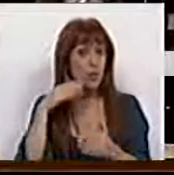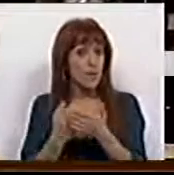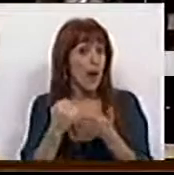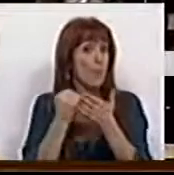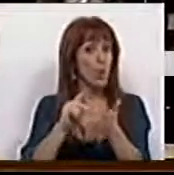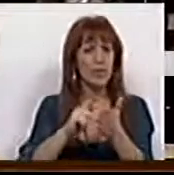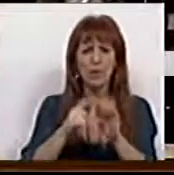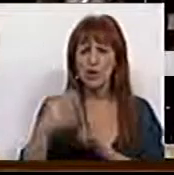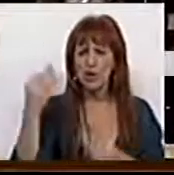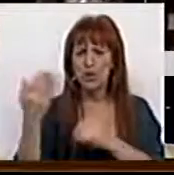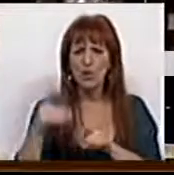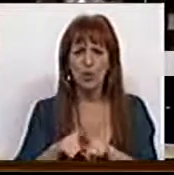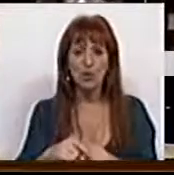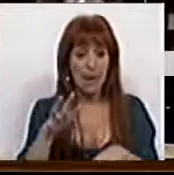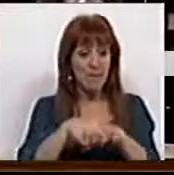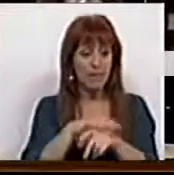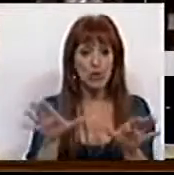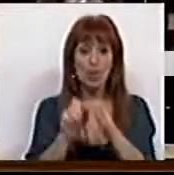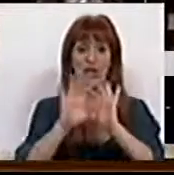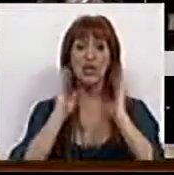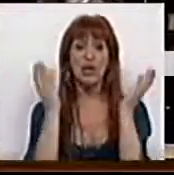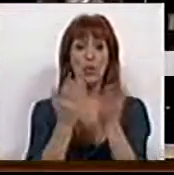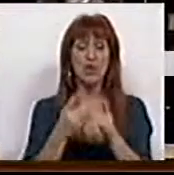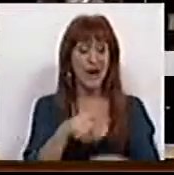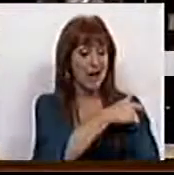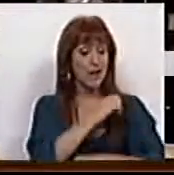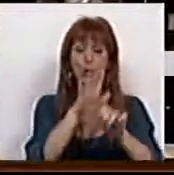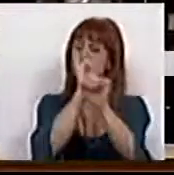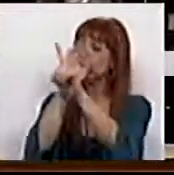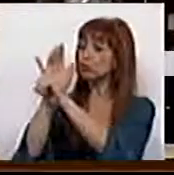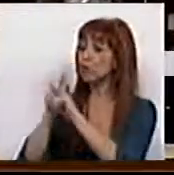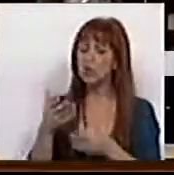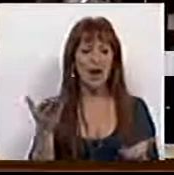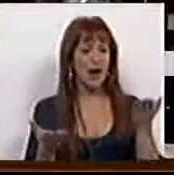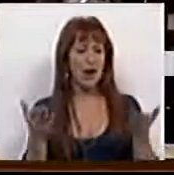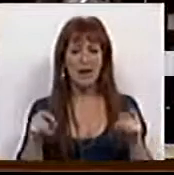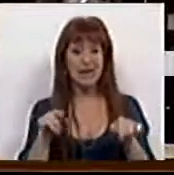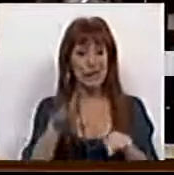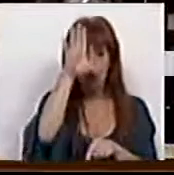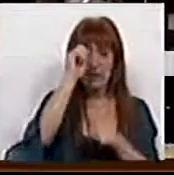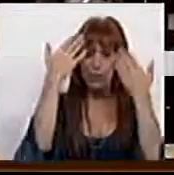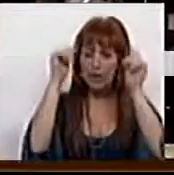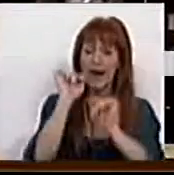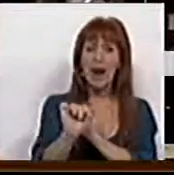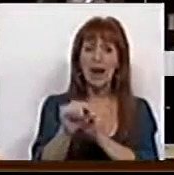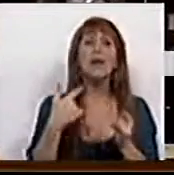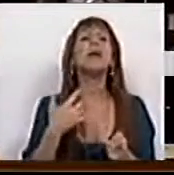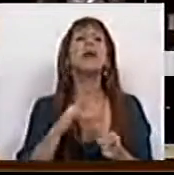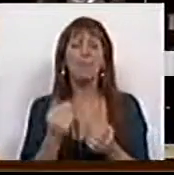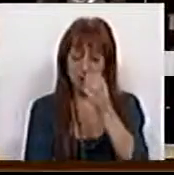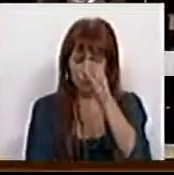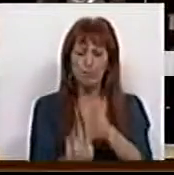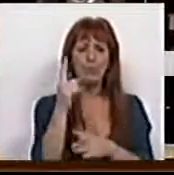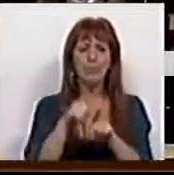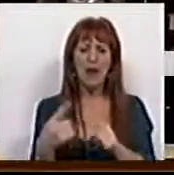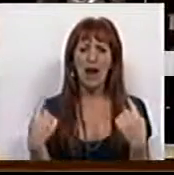o apoio técnico e jurídico para os membros do Conselho Geral. Em nome da pluralidade e do equilíbrio desse governo democrático, queremos